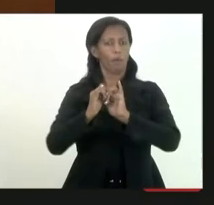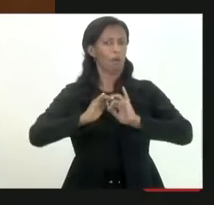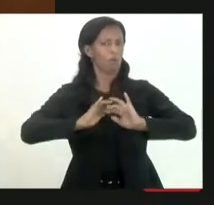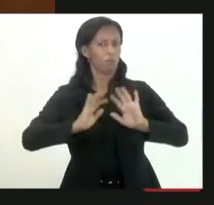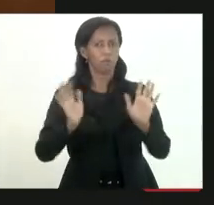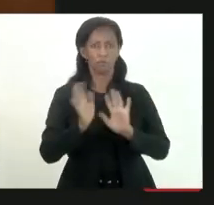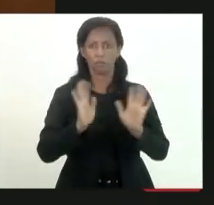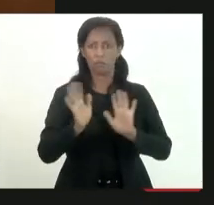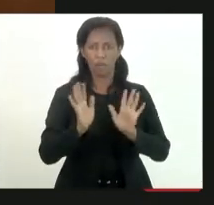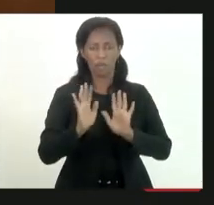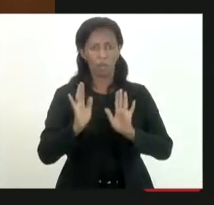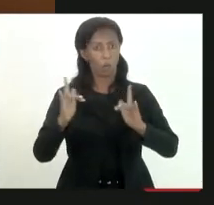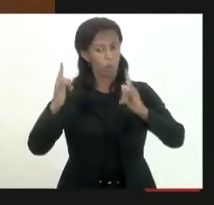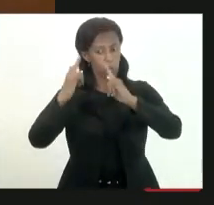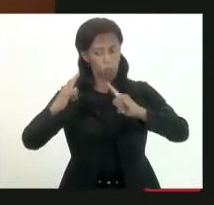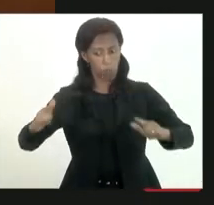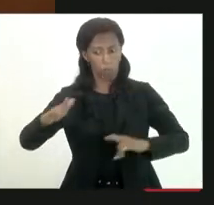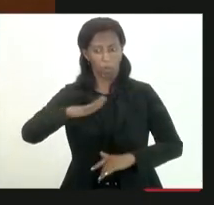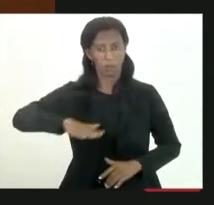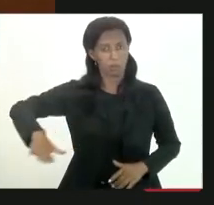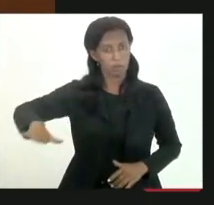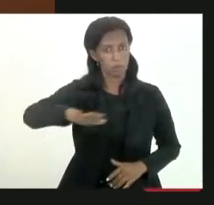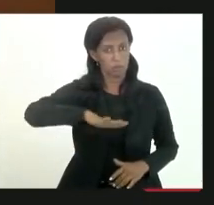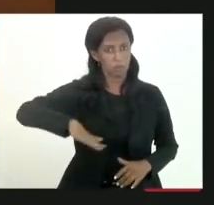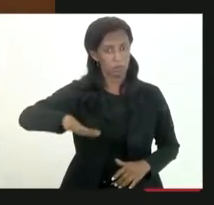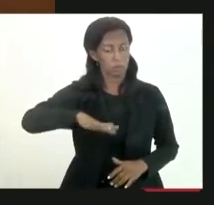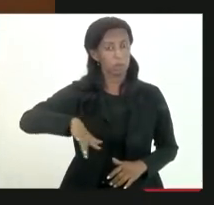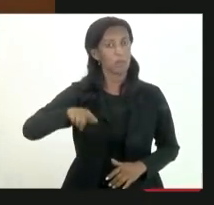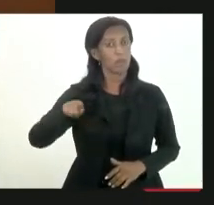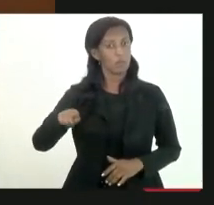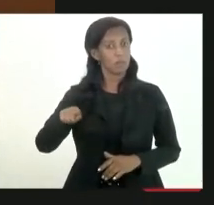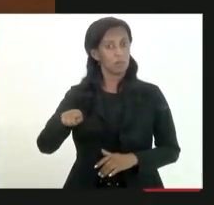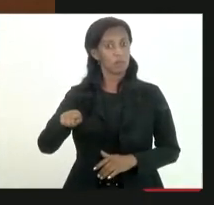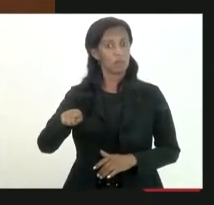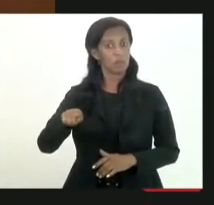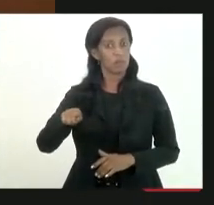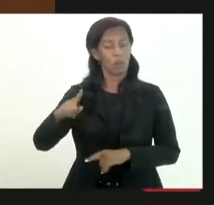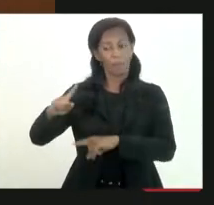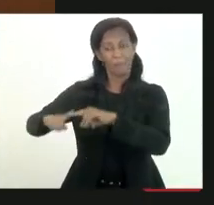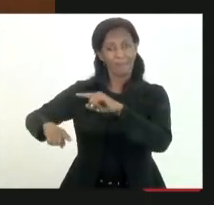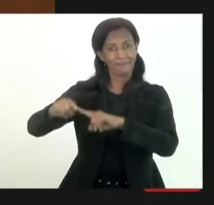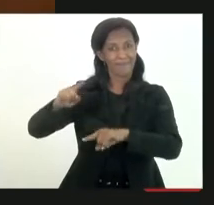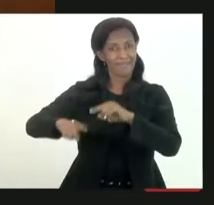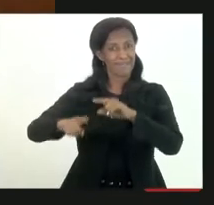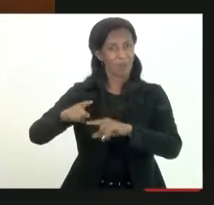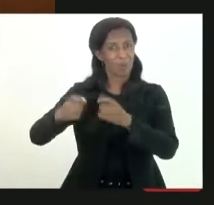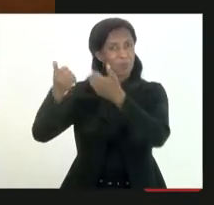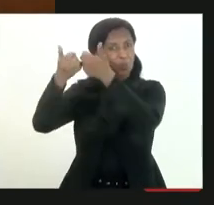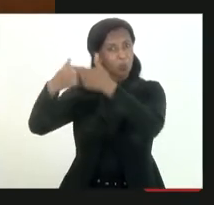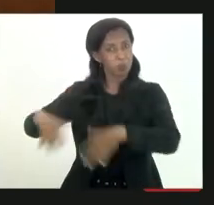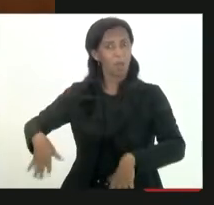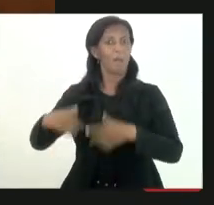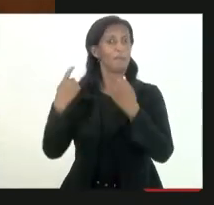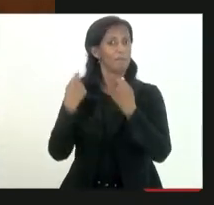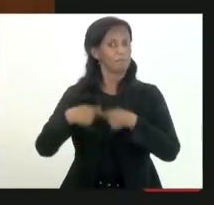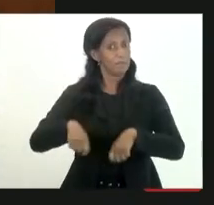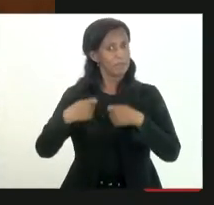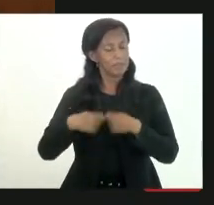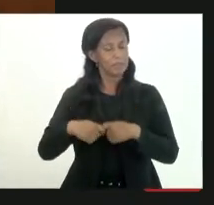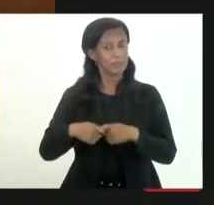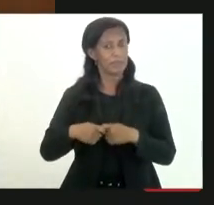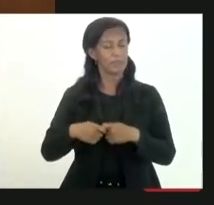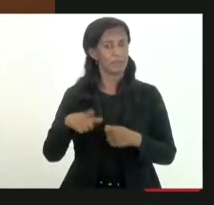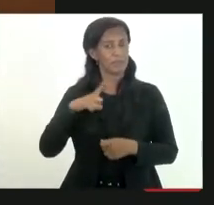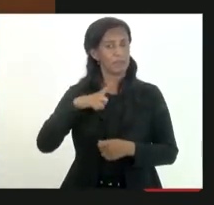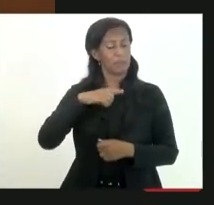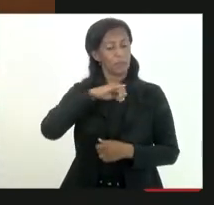pecuniária, porque esses terreiros são aviltados simbolicamente e materialmente. Então, é preciso que a gente crie as condições, e